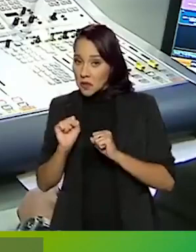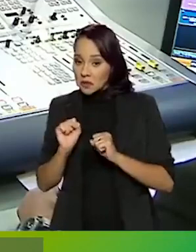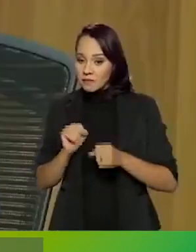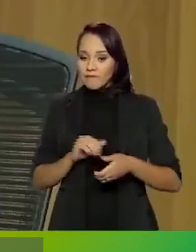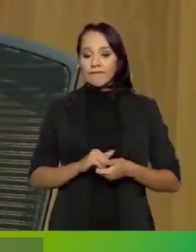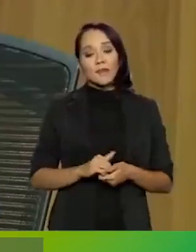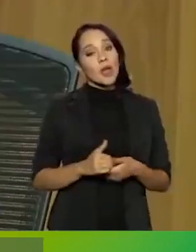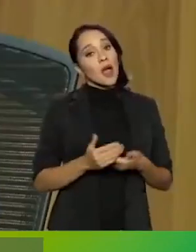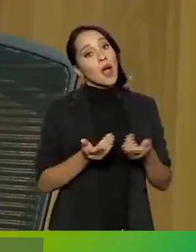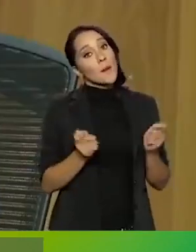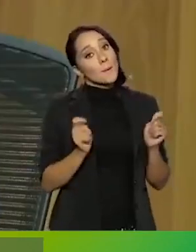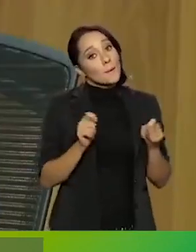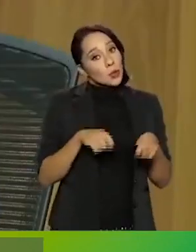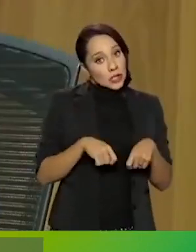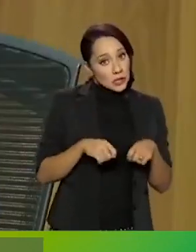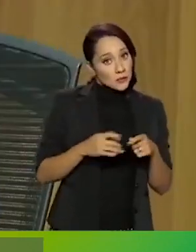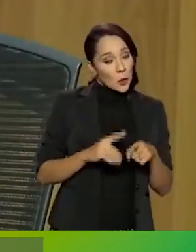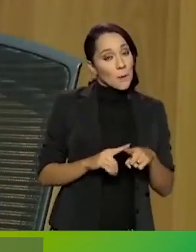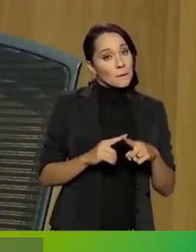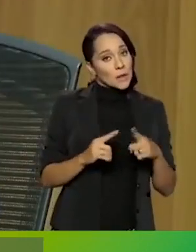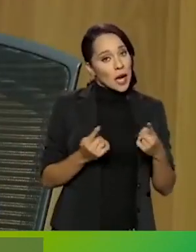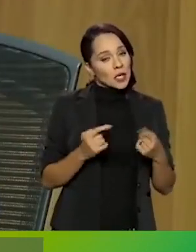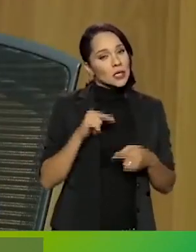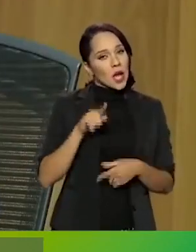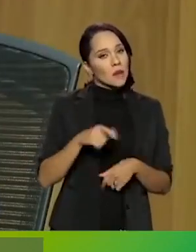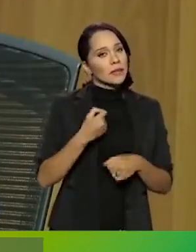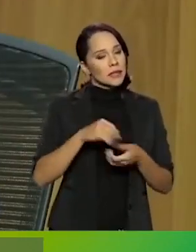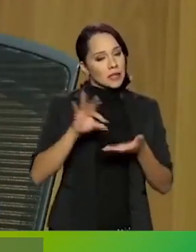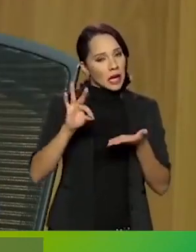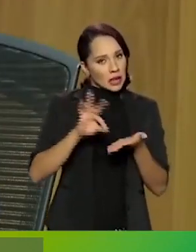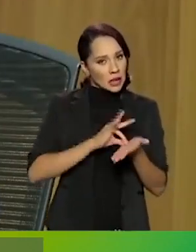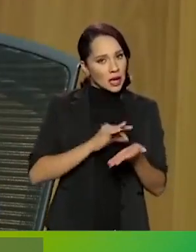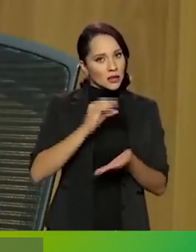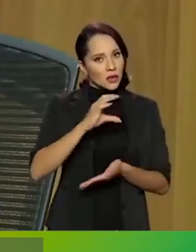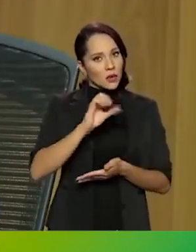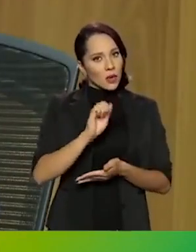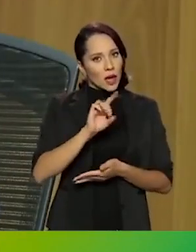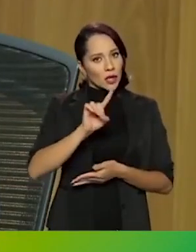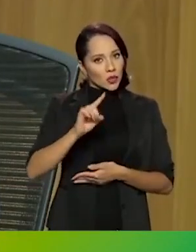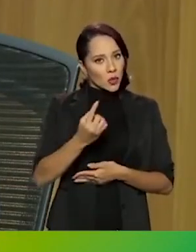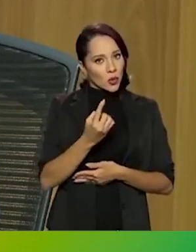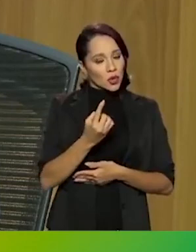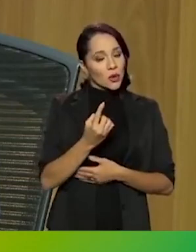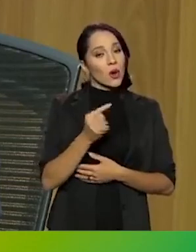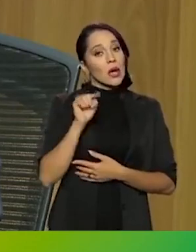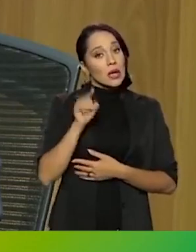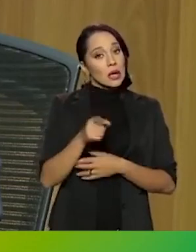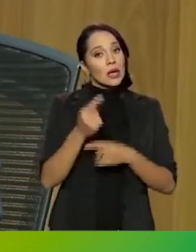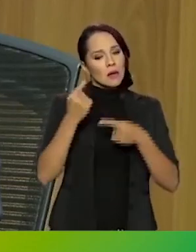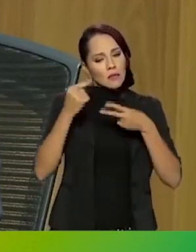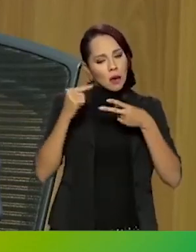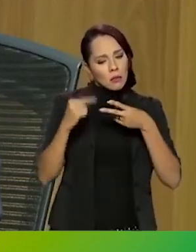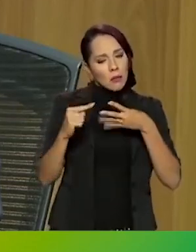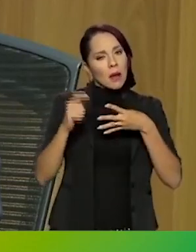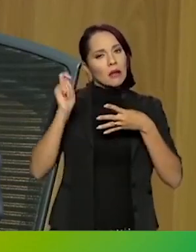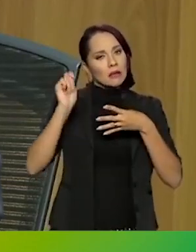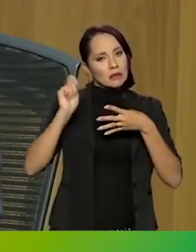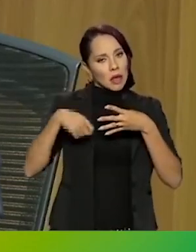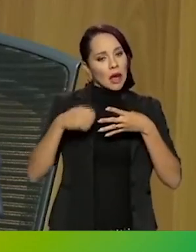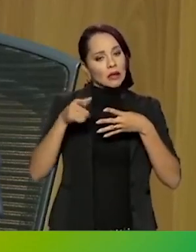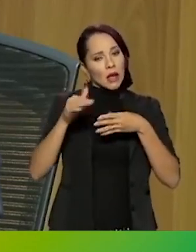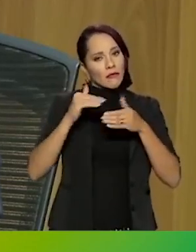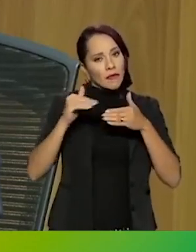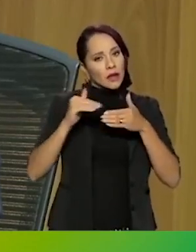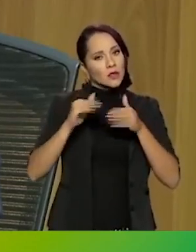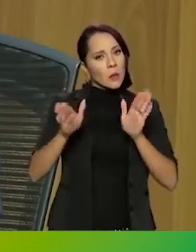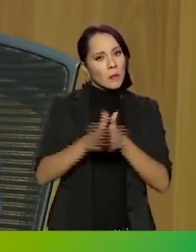é possível desde que ela esteja devidamente cadastrada no CAD único esteja elegível não é na faixa de